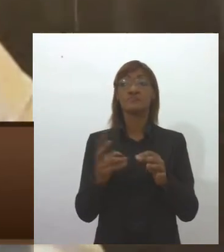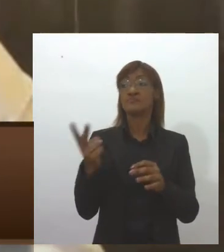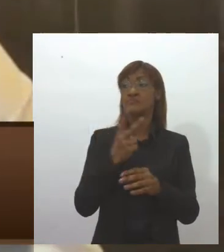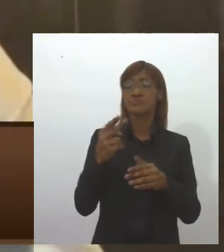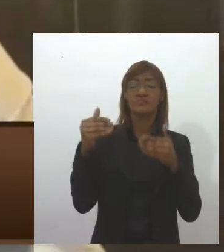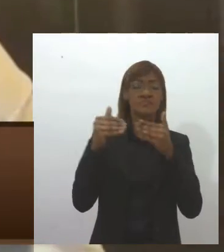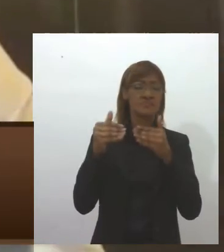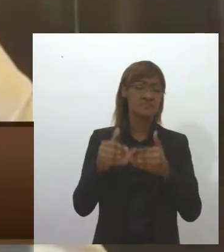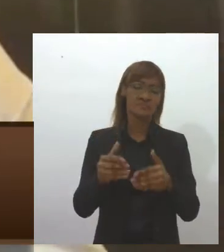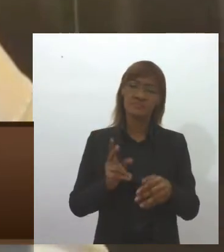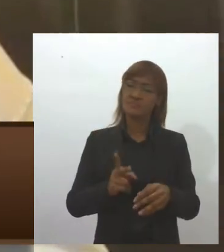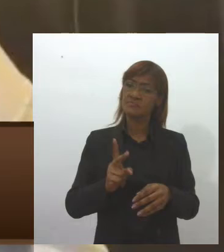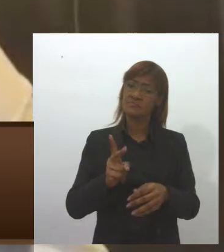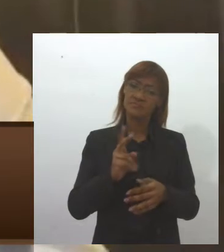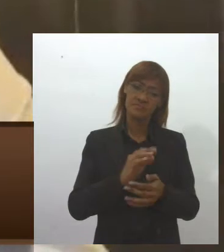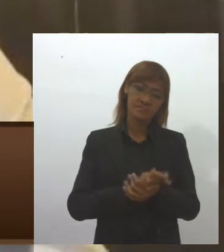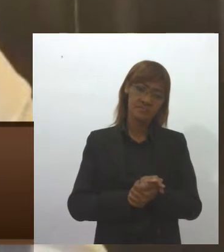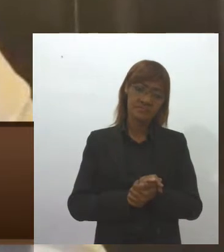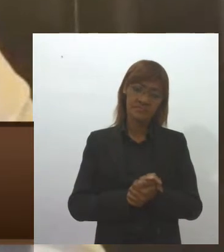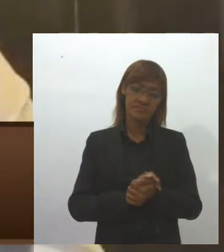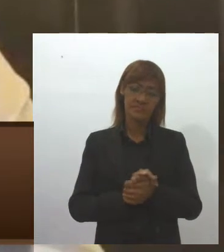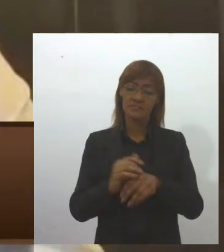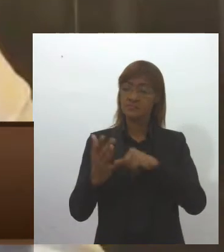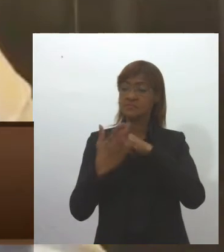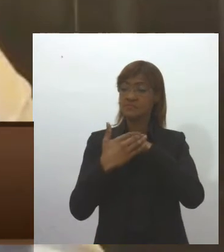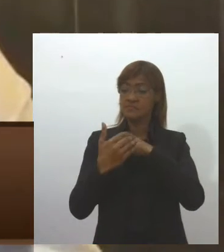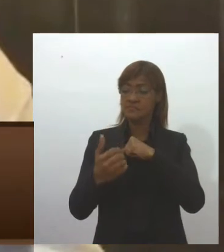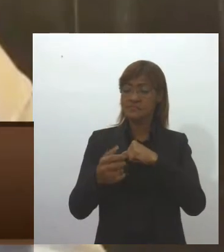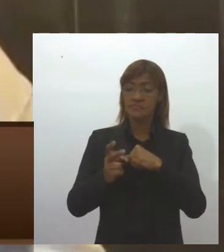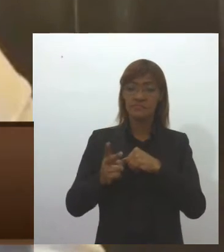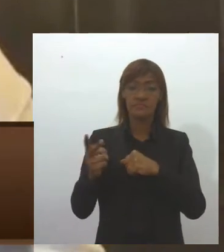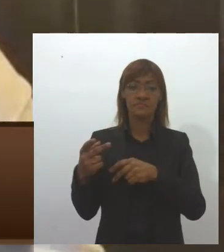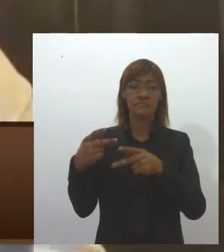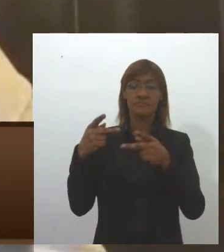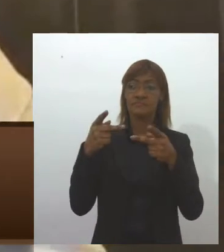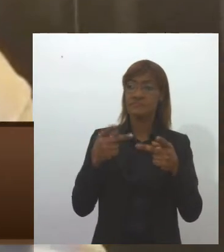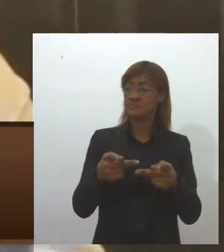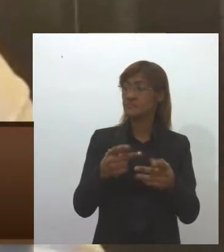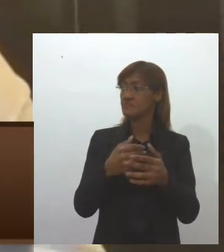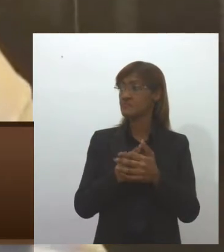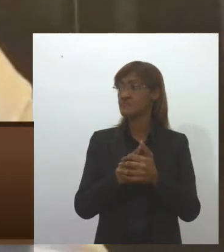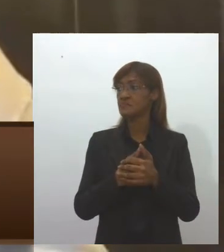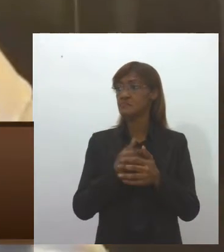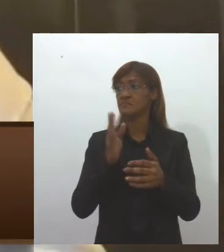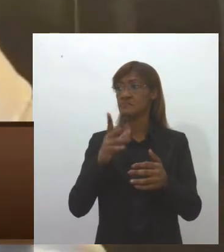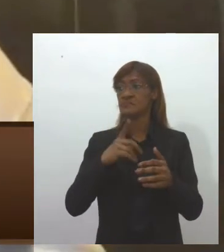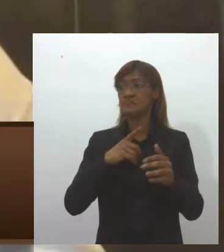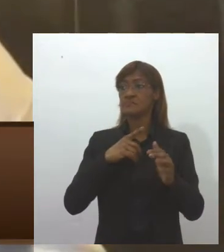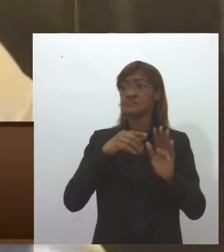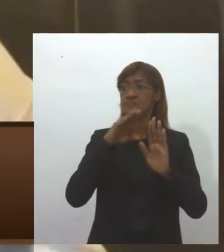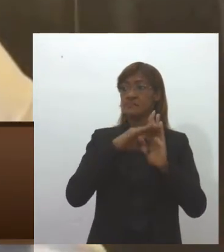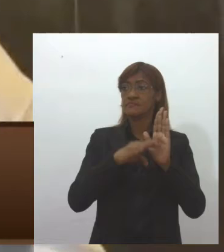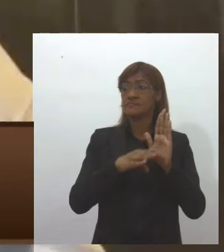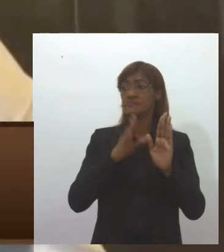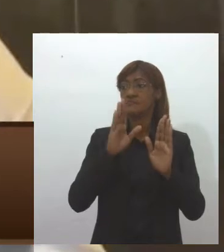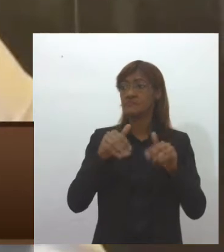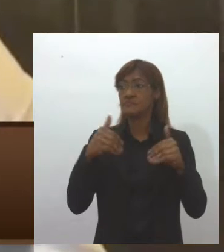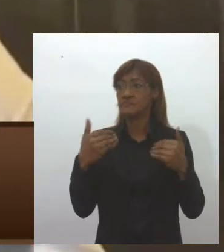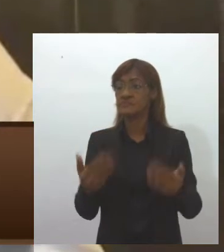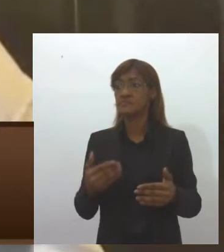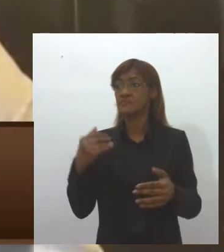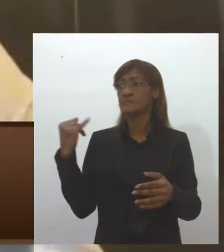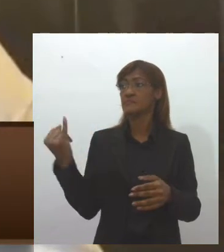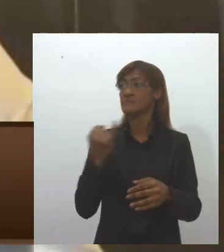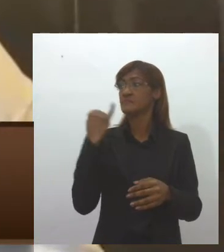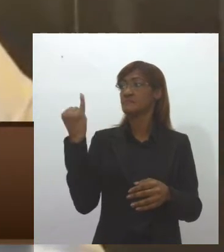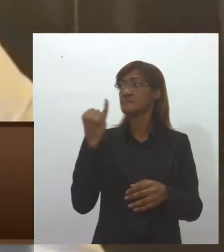reuniões do comitê nós somos convidados aí para participar, então a pauta do turismo é uma pauta só, então isso é muito importante. Fora